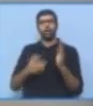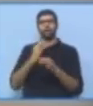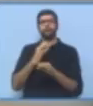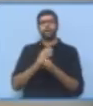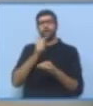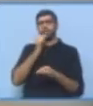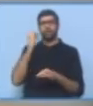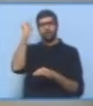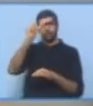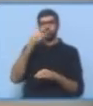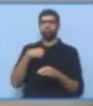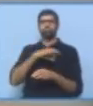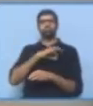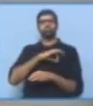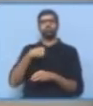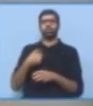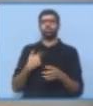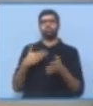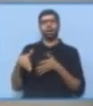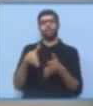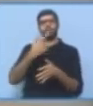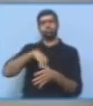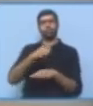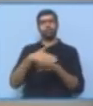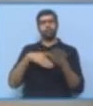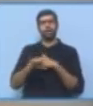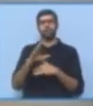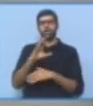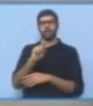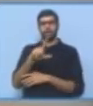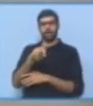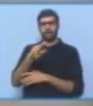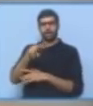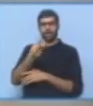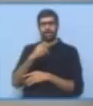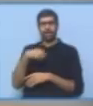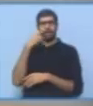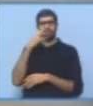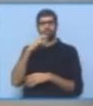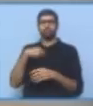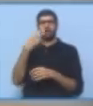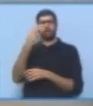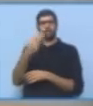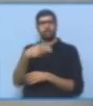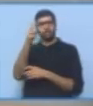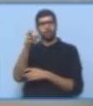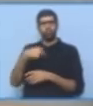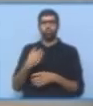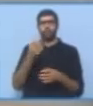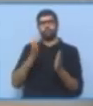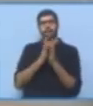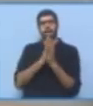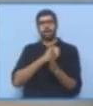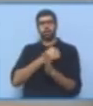do batismo do Senhor. Um itinerário que percorremos hoje com Helena Lobato, artista plástica da paróquia da Cova da Piedade,